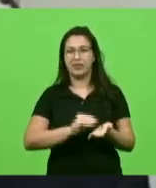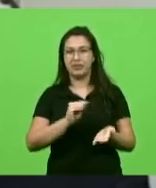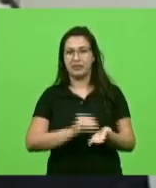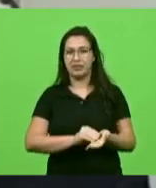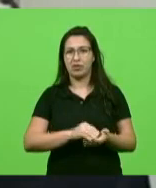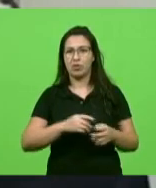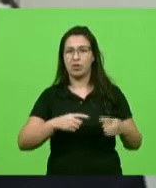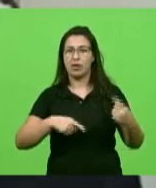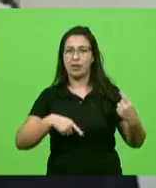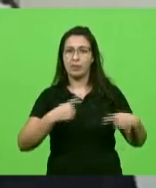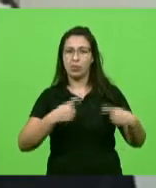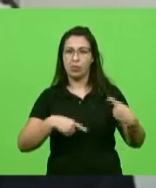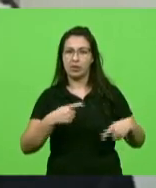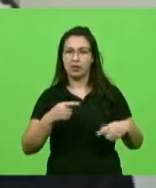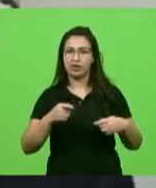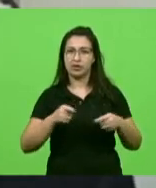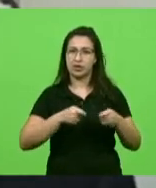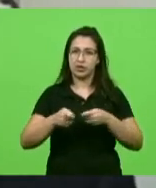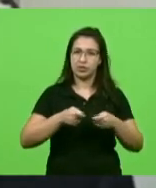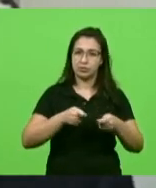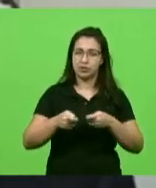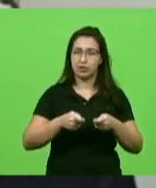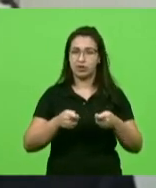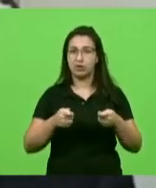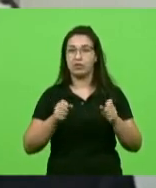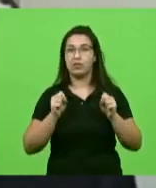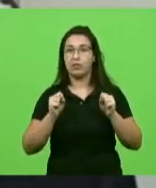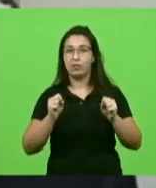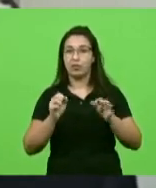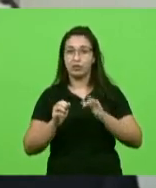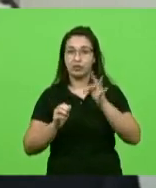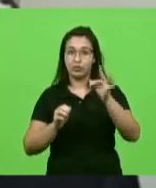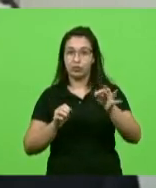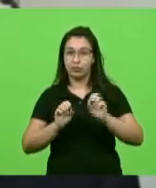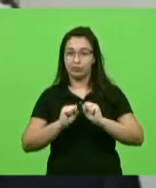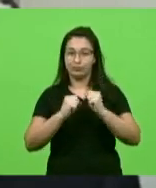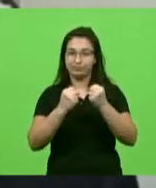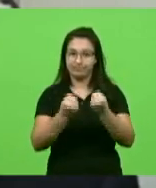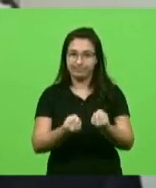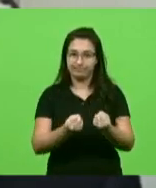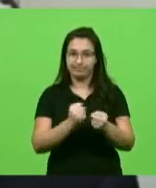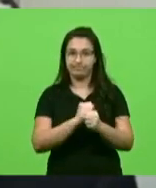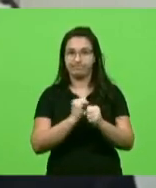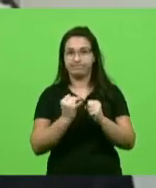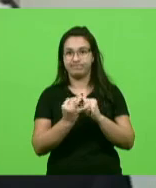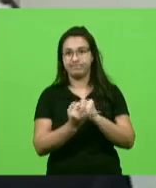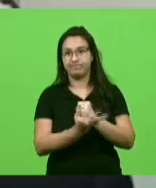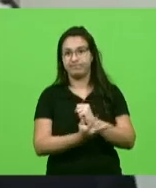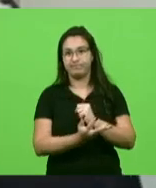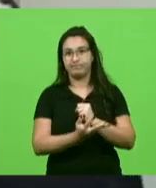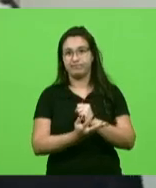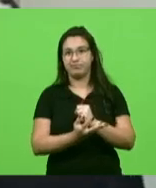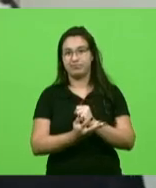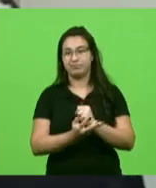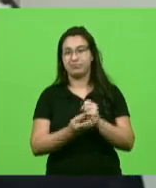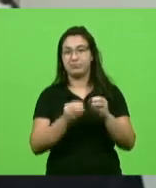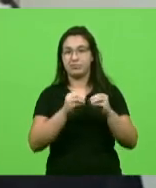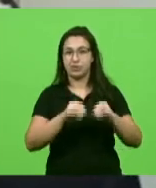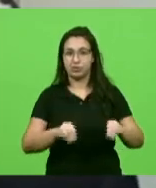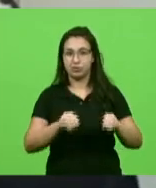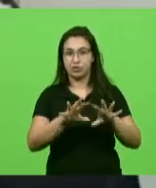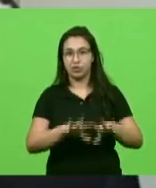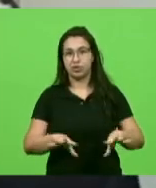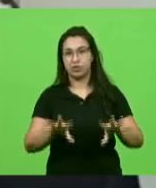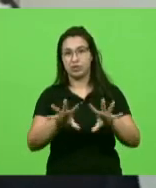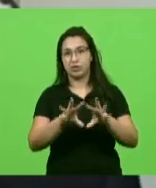nós vivemos agora para que tenhamos melhor condições ainda no enfrentamento da anemia que tanto em judiado a qual aqui eu